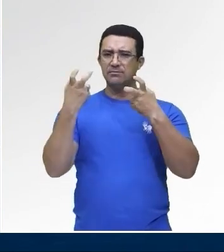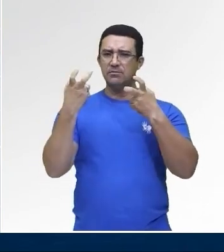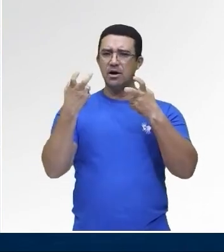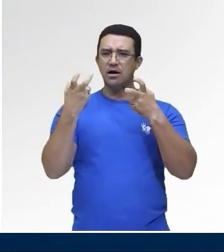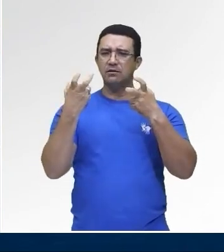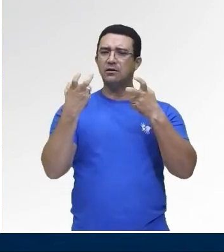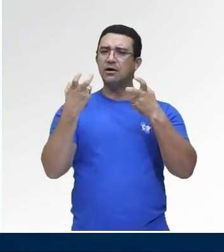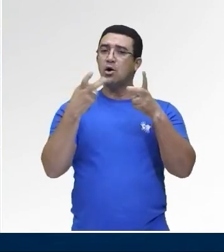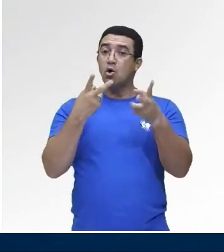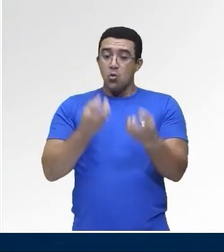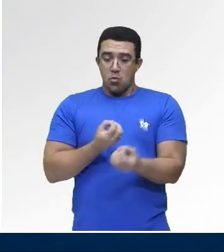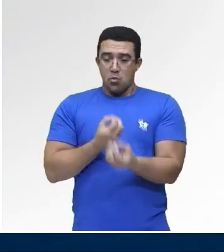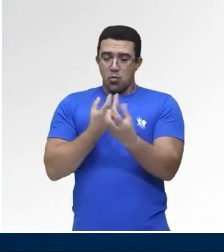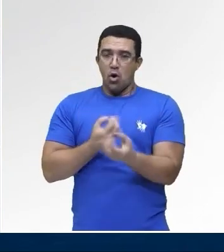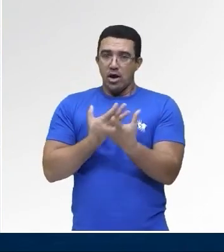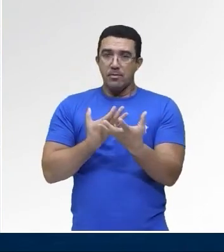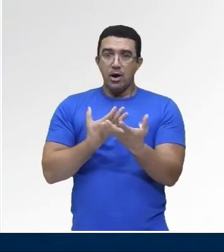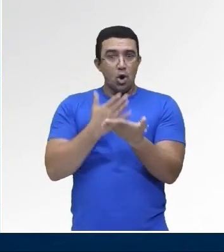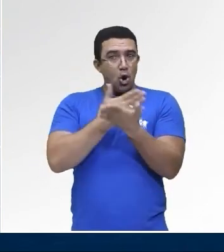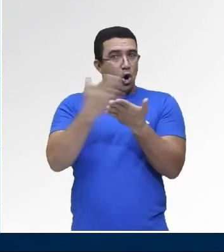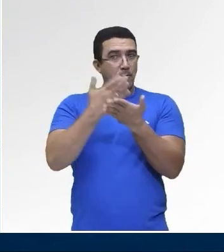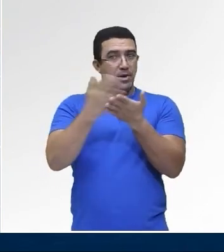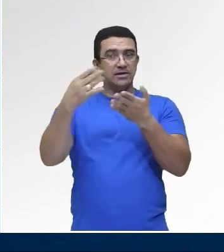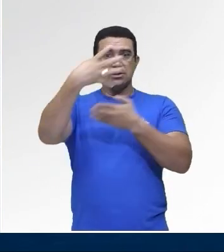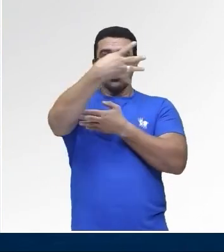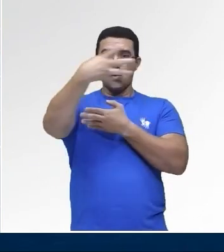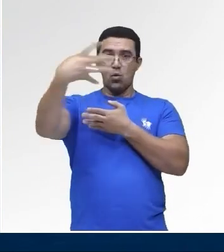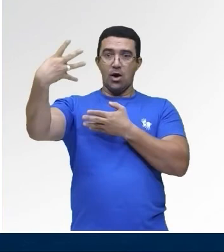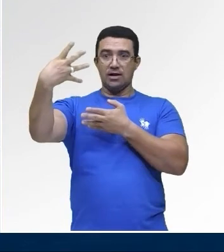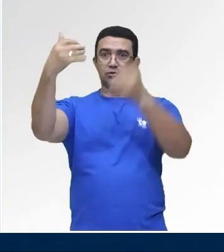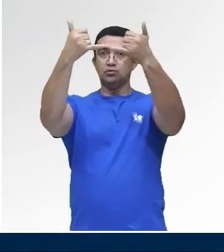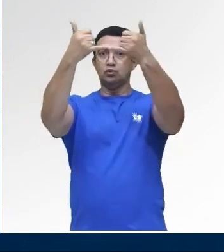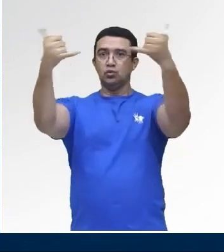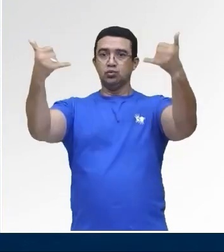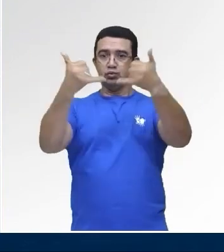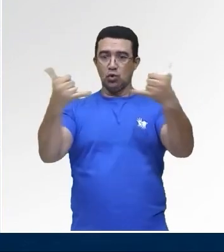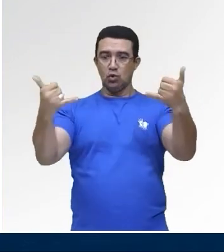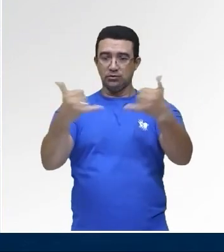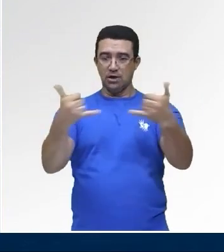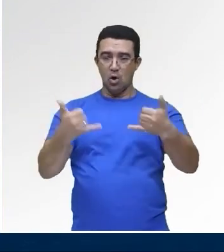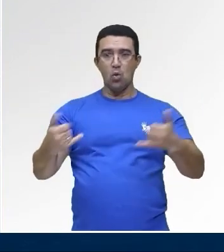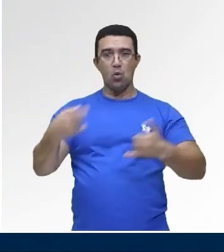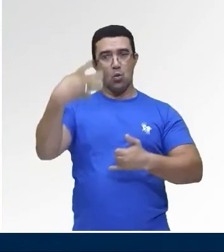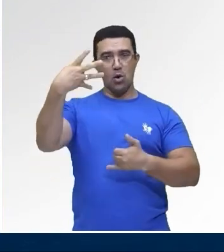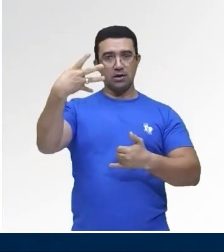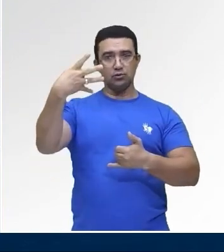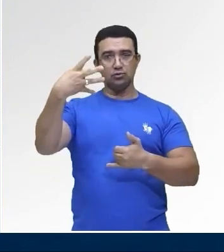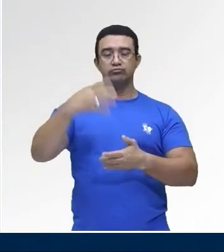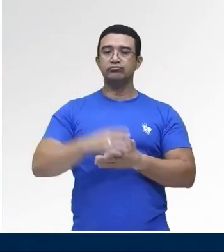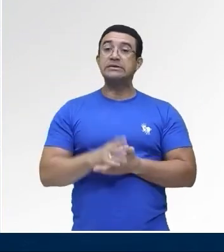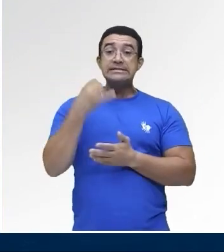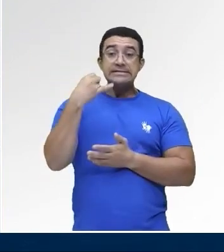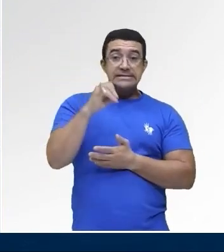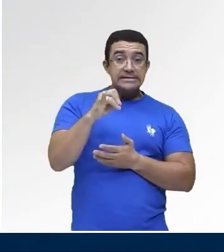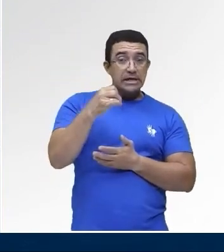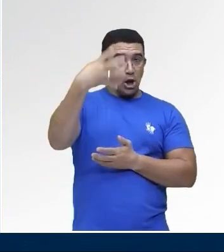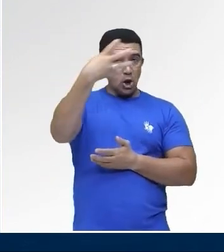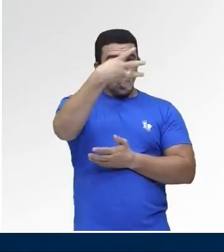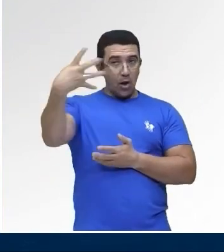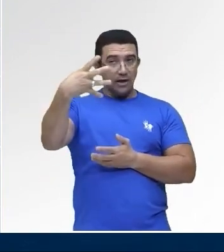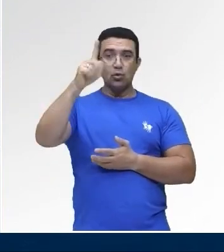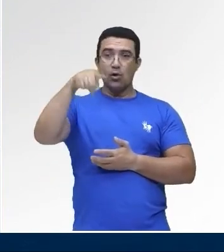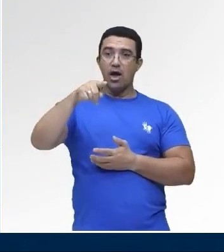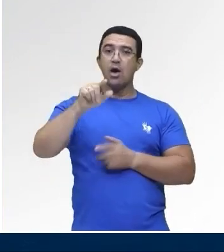tenho essa primeira estrofe com 4 versos, tá? Se ele tem 4 versos, então logo eu vou ter o quê?